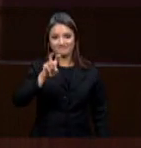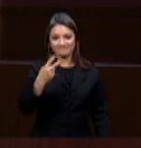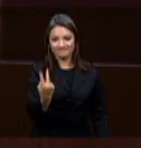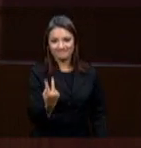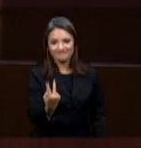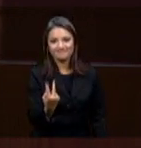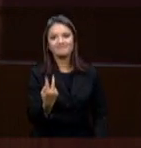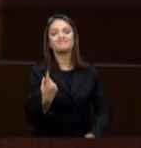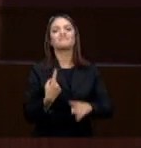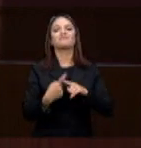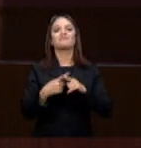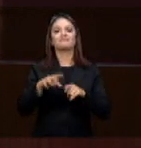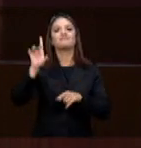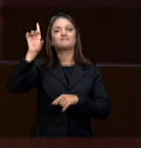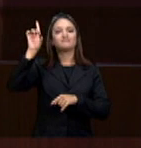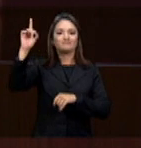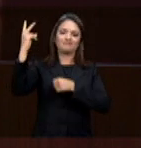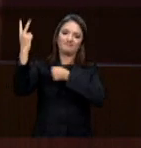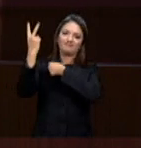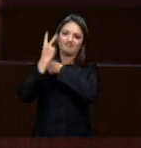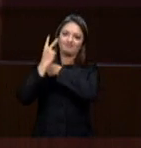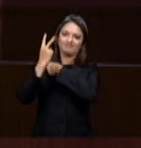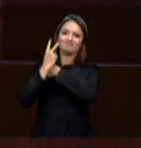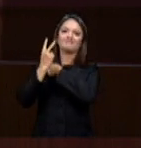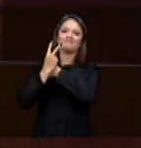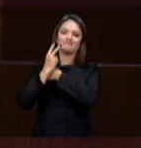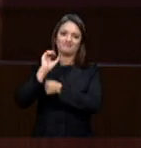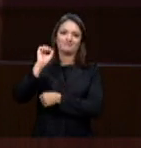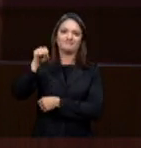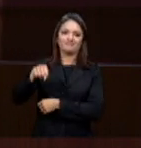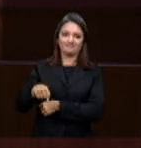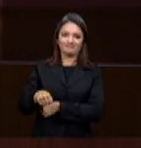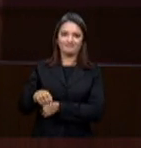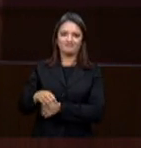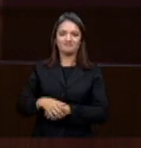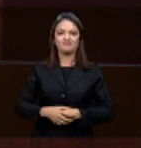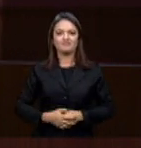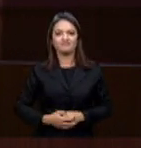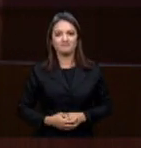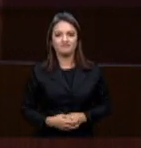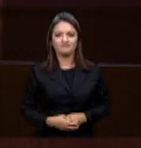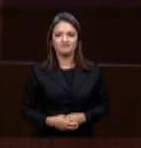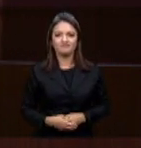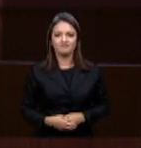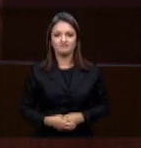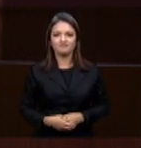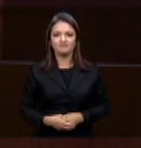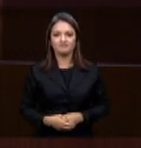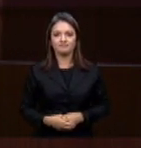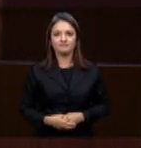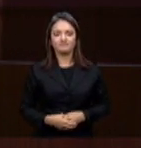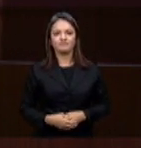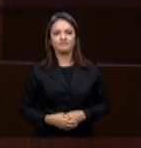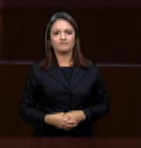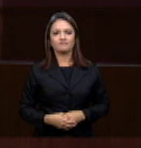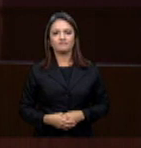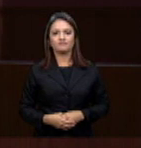importante tem um tanto de sobrenatural de Almeida é um